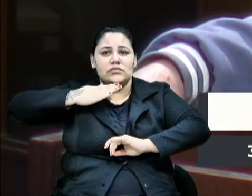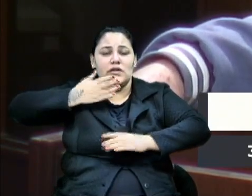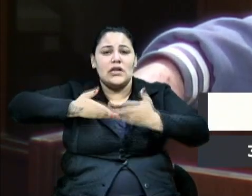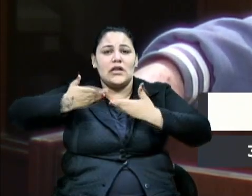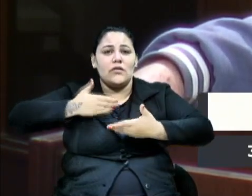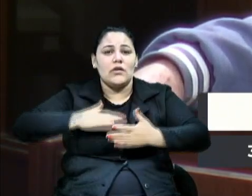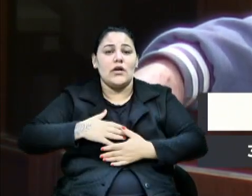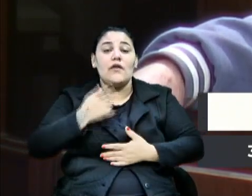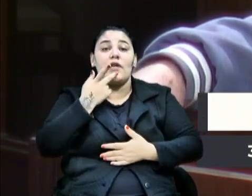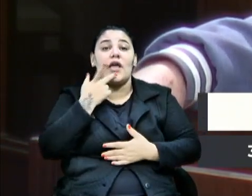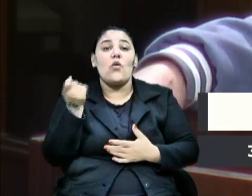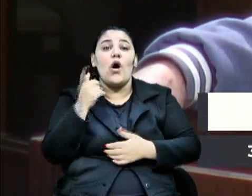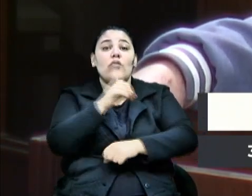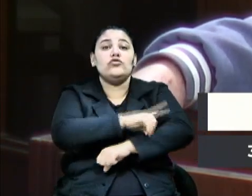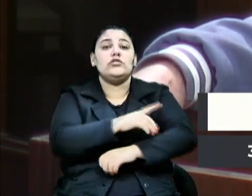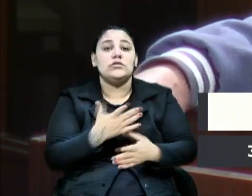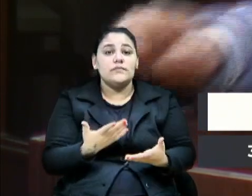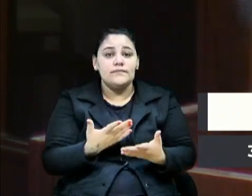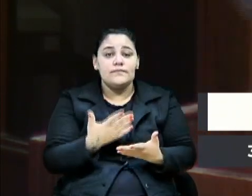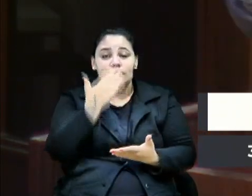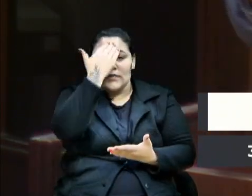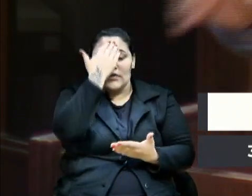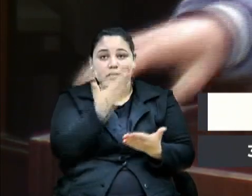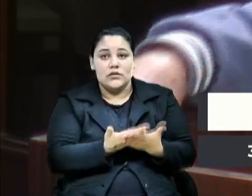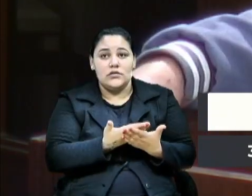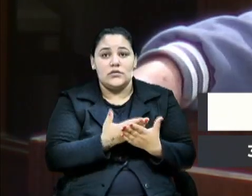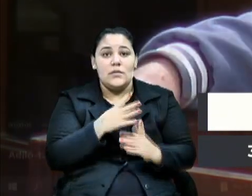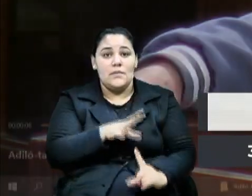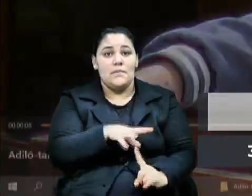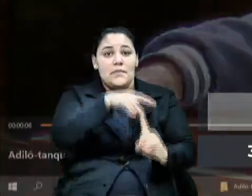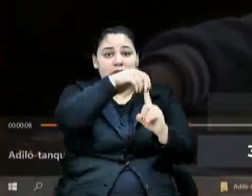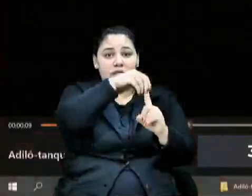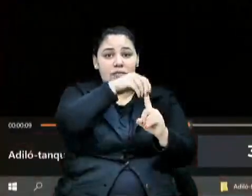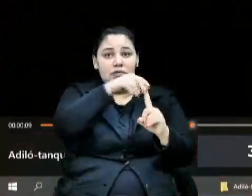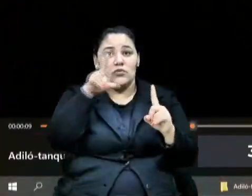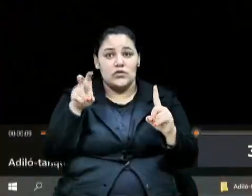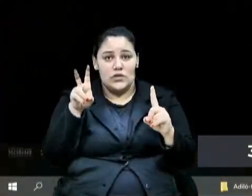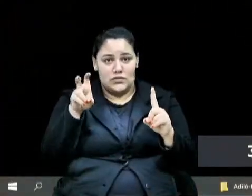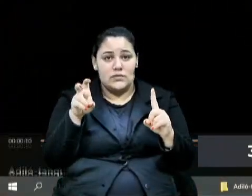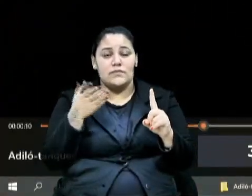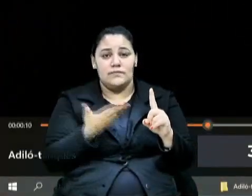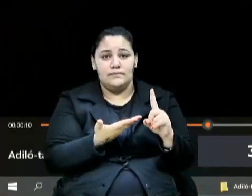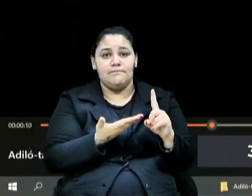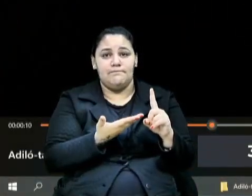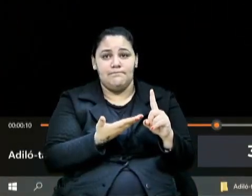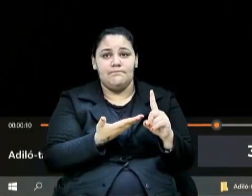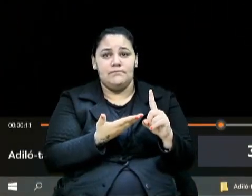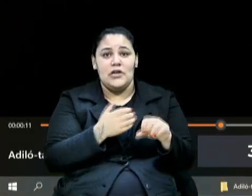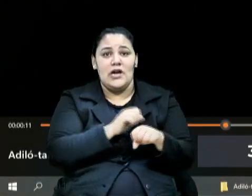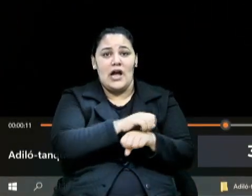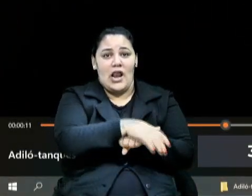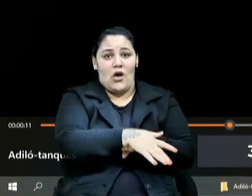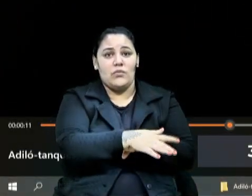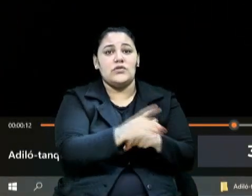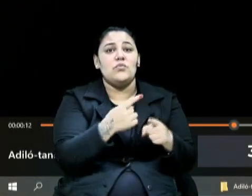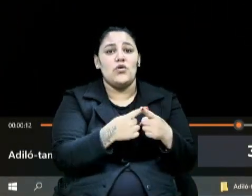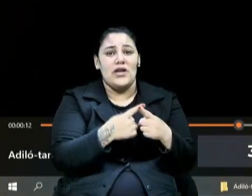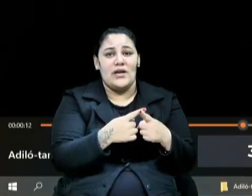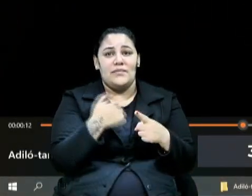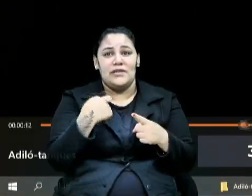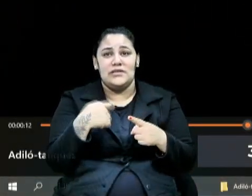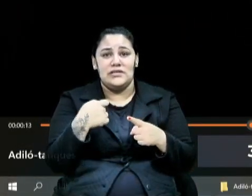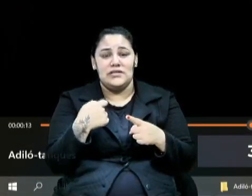Odiló? Ele disse, pedi para o Solete prioridade nesses assuntos. Prioridade que agora vão ter que